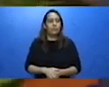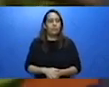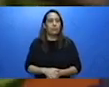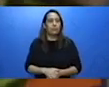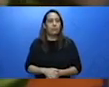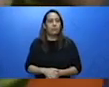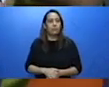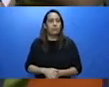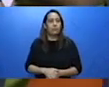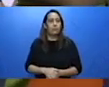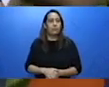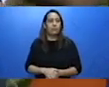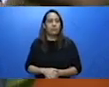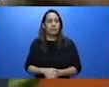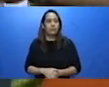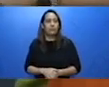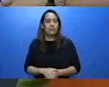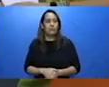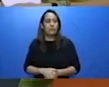assistir, ver.